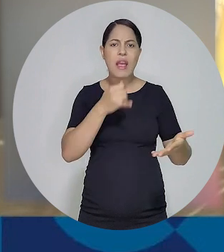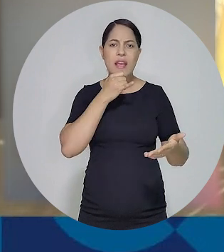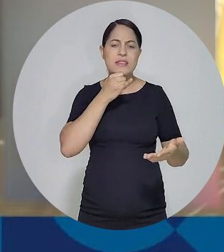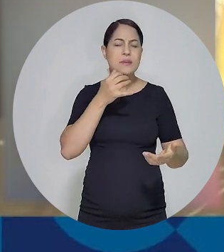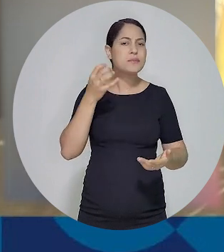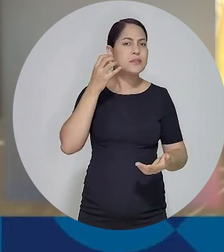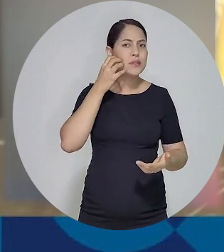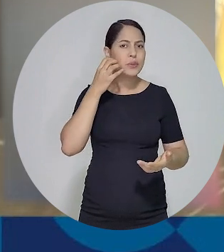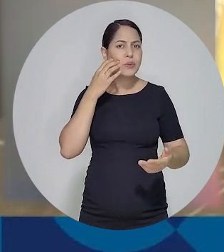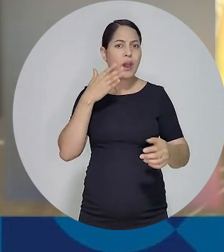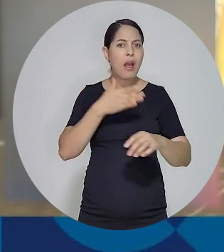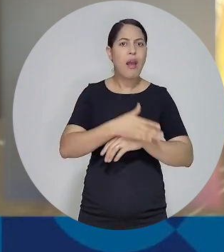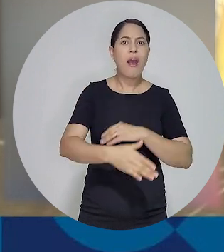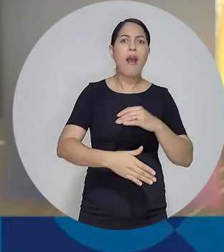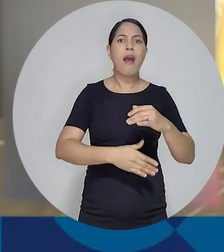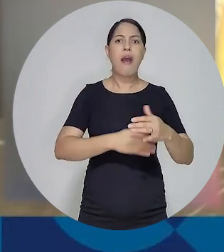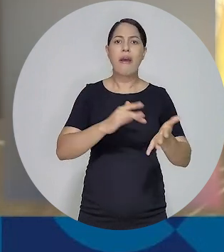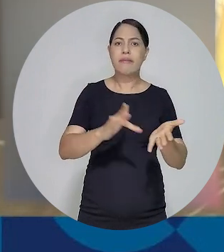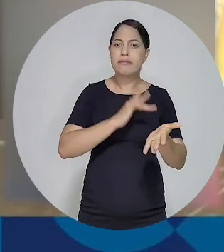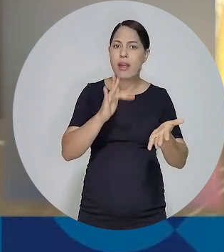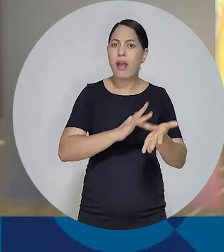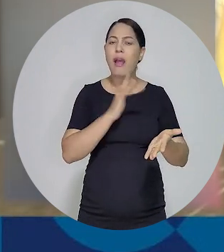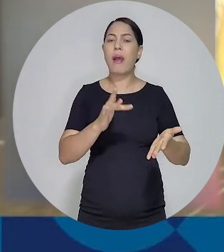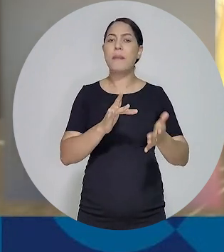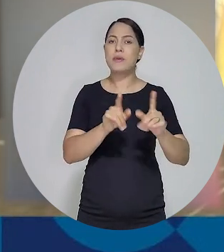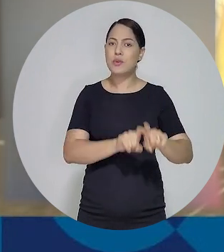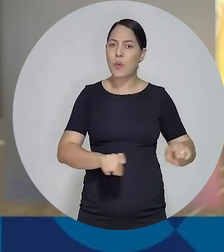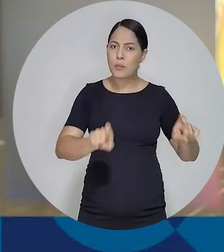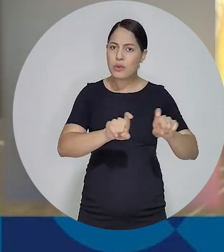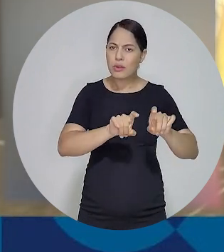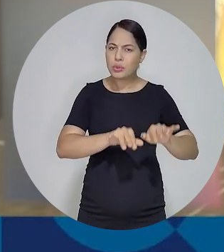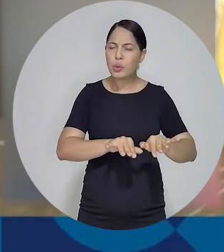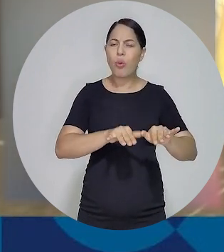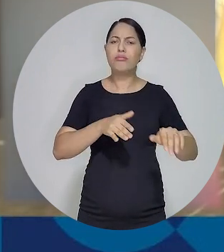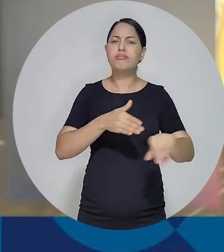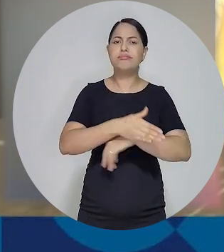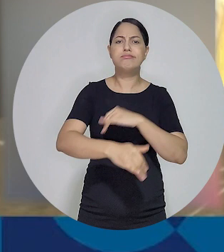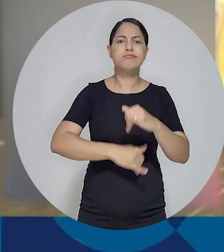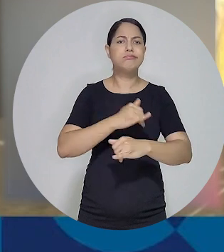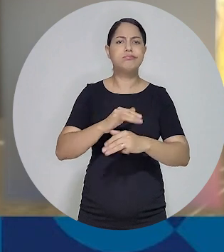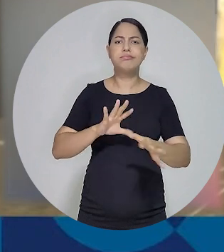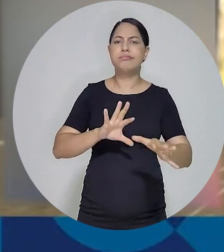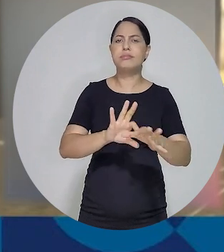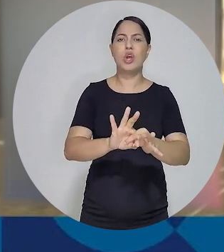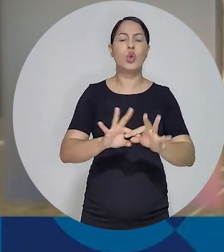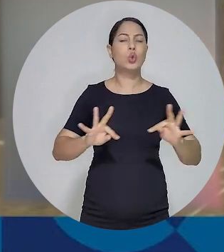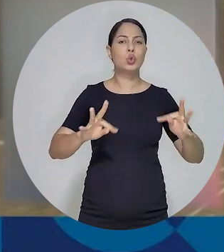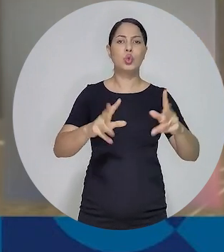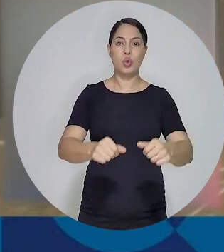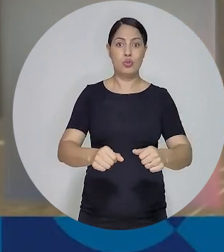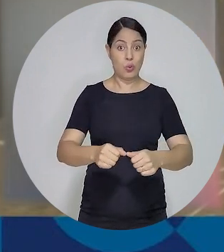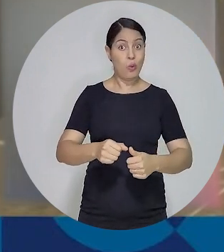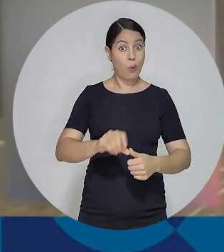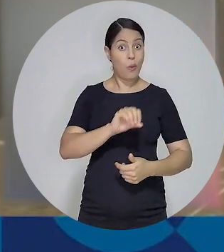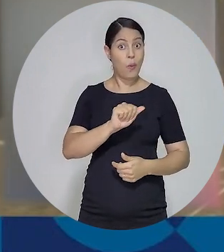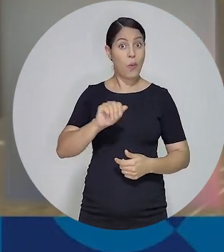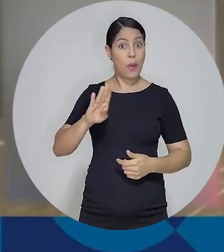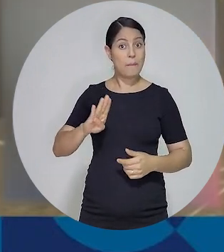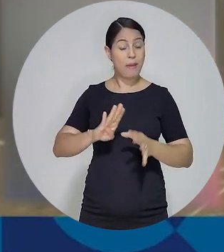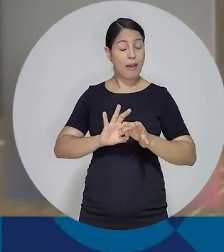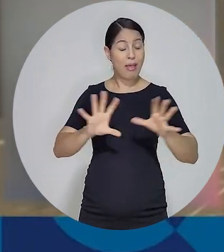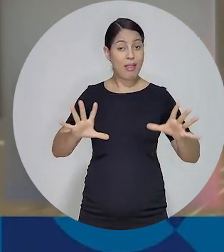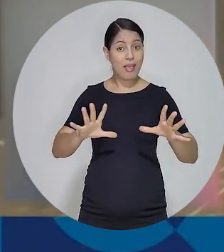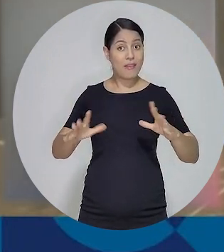cada dispositivo celular, tablet, computadores, aonde quer que um advogado ou uma advogada possa,